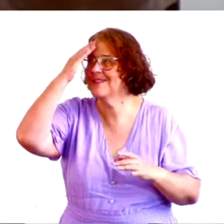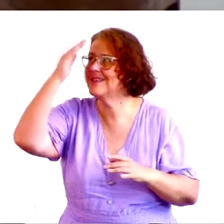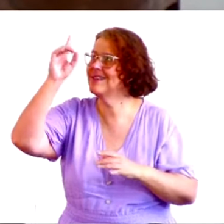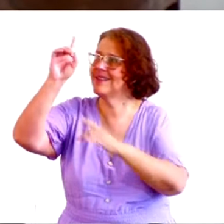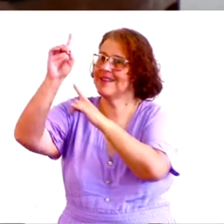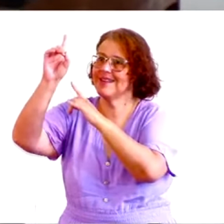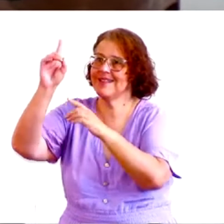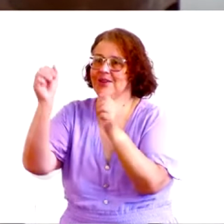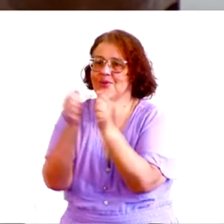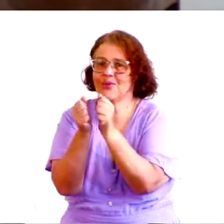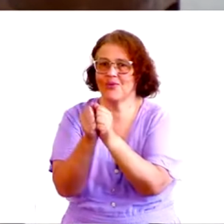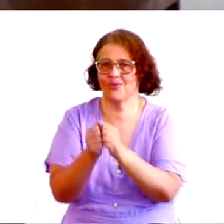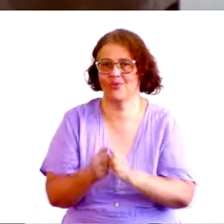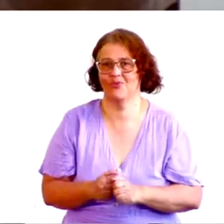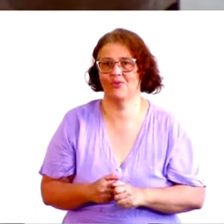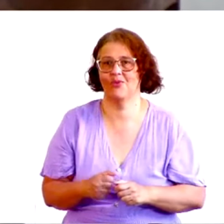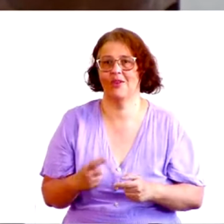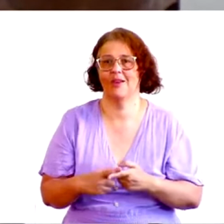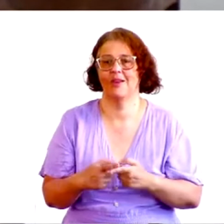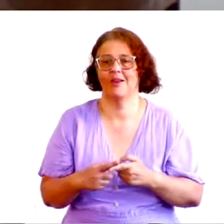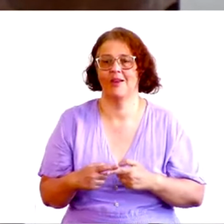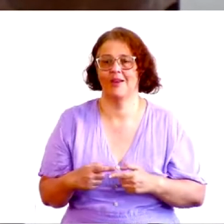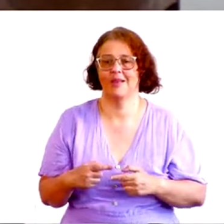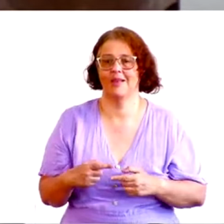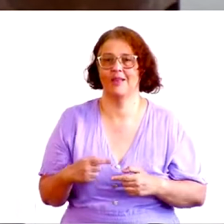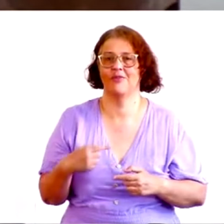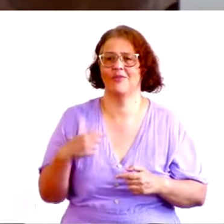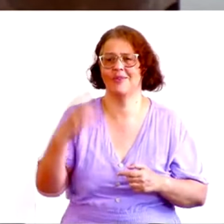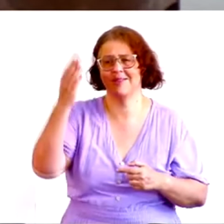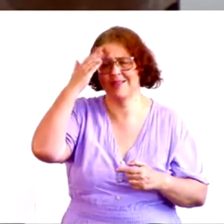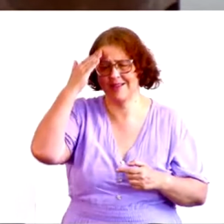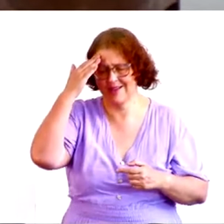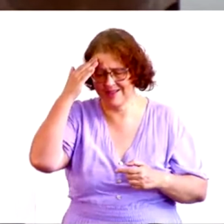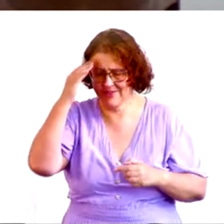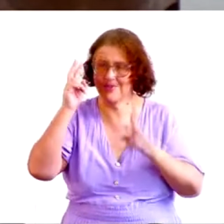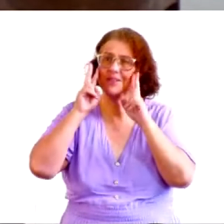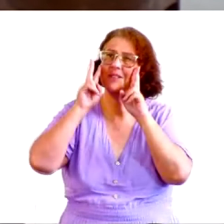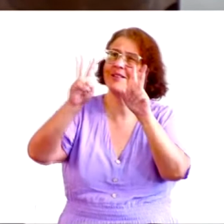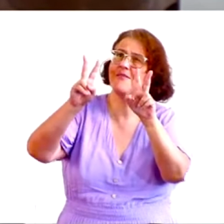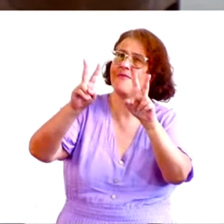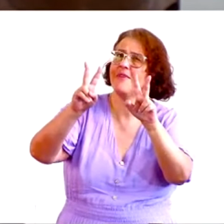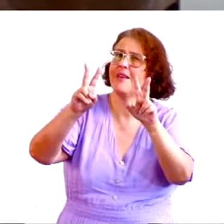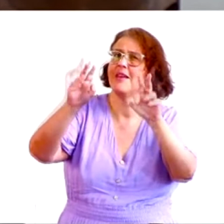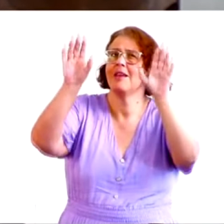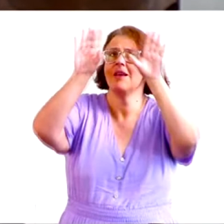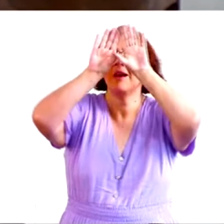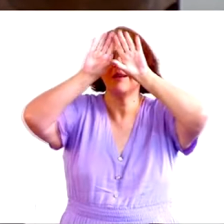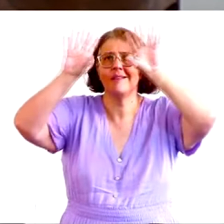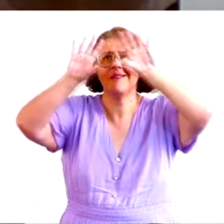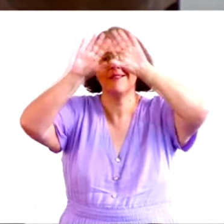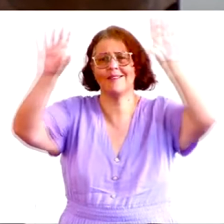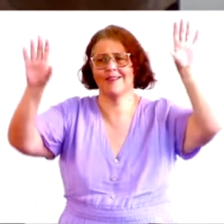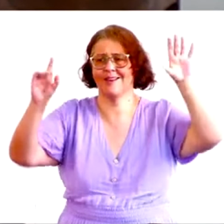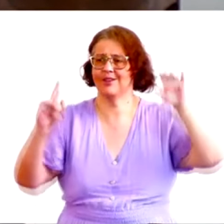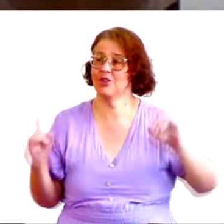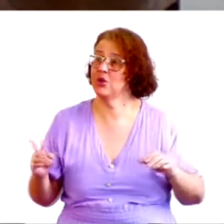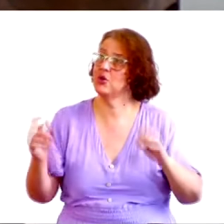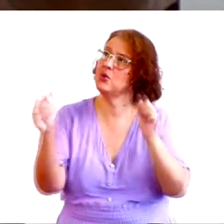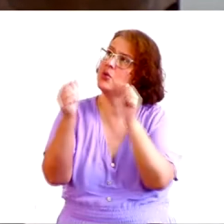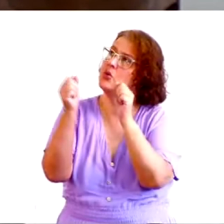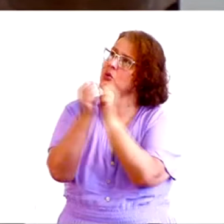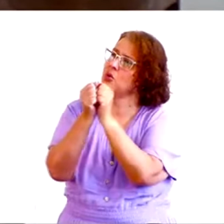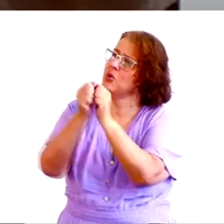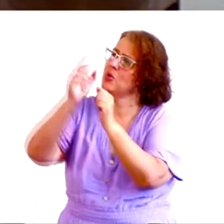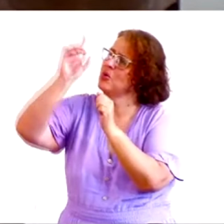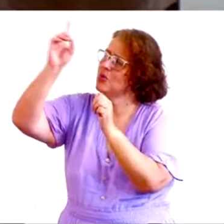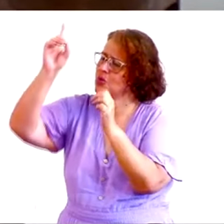70 80 anos são como um sopro se você contemplar a eternidade como sempre de Deus e conseguir